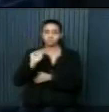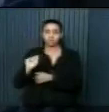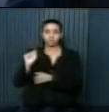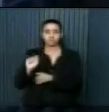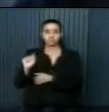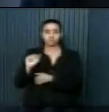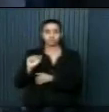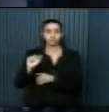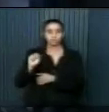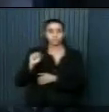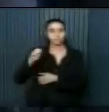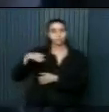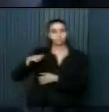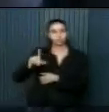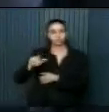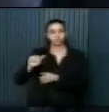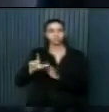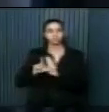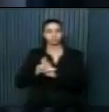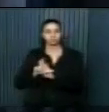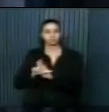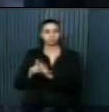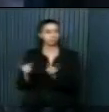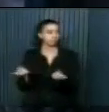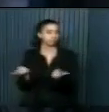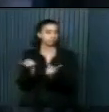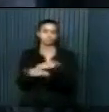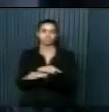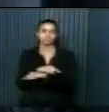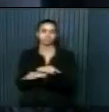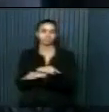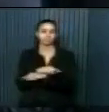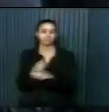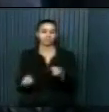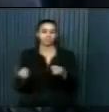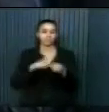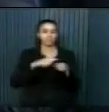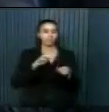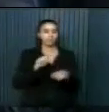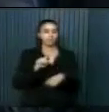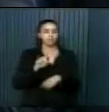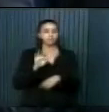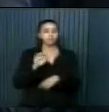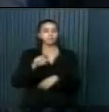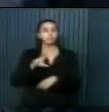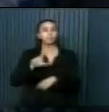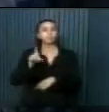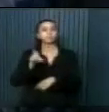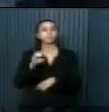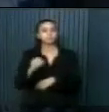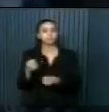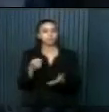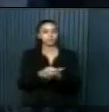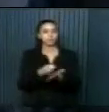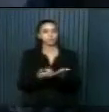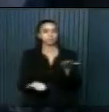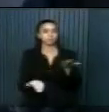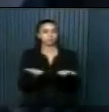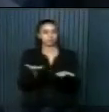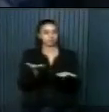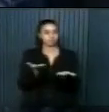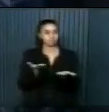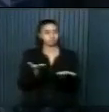Legislativa, a ordem ela é inversa. A recomposição do fluxo do pagamento do equilíbrio